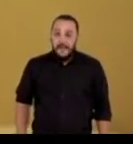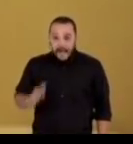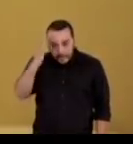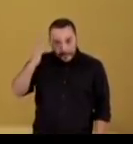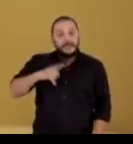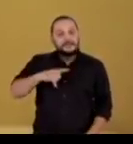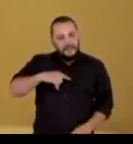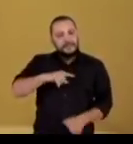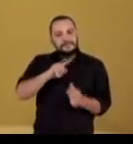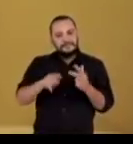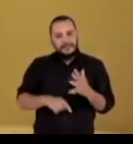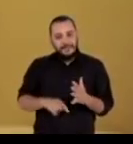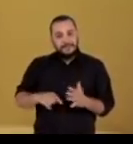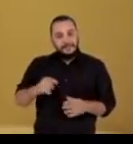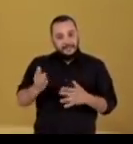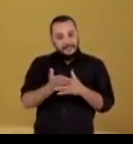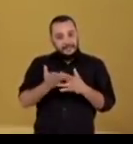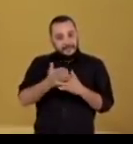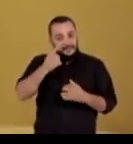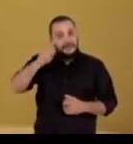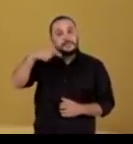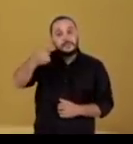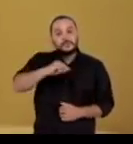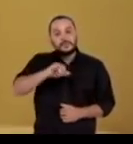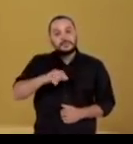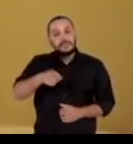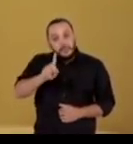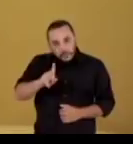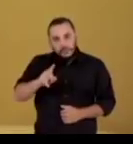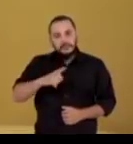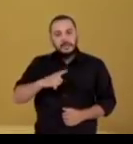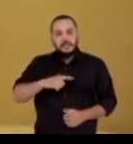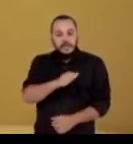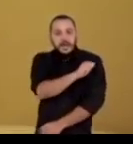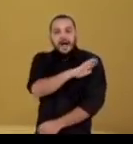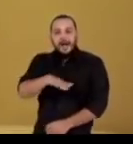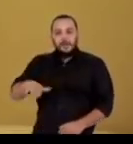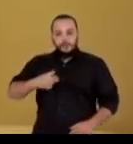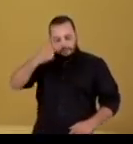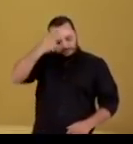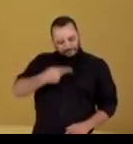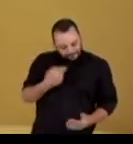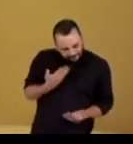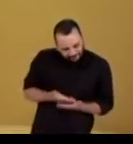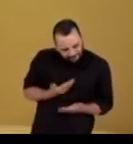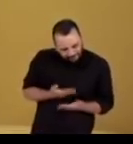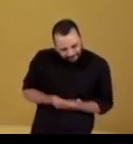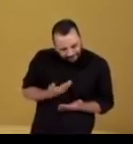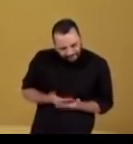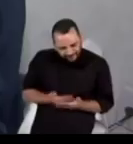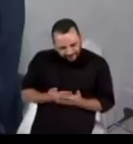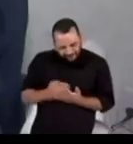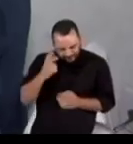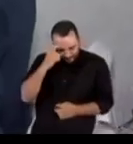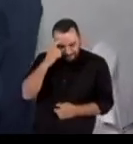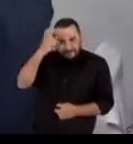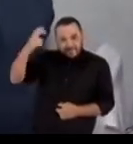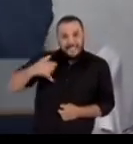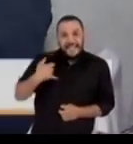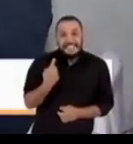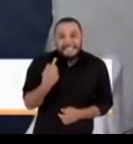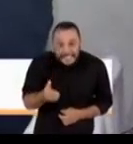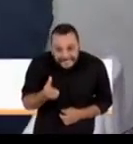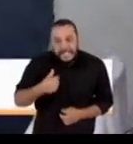Amanhã tem mais. E depois do intervalo aqui no JC1, estudante autodidata de 16 anos organiza um simpósio